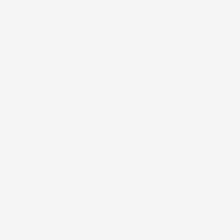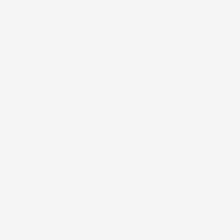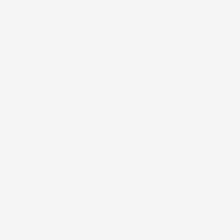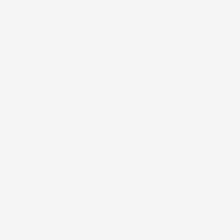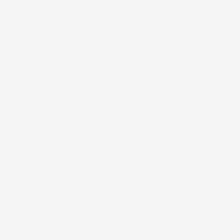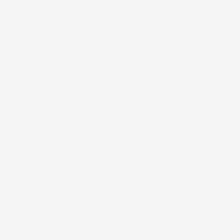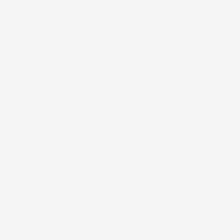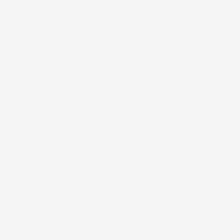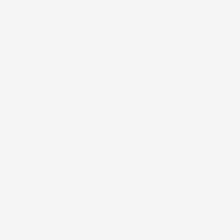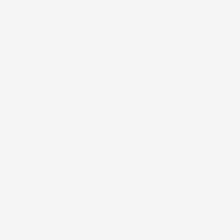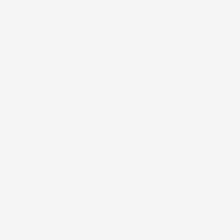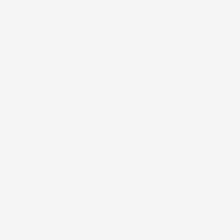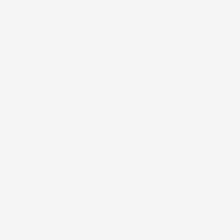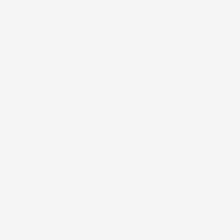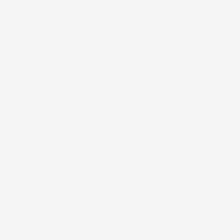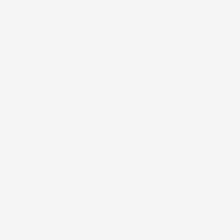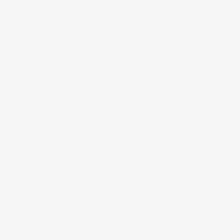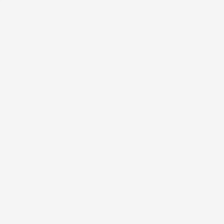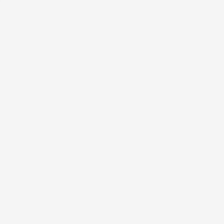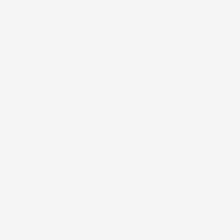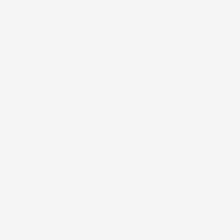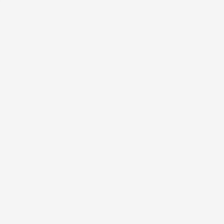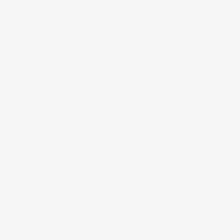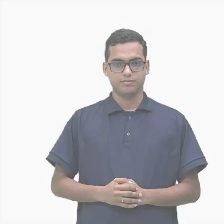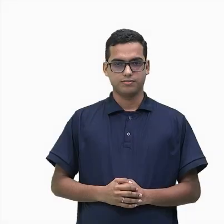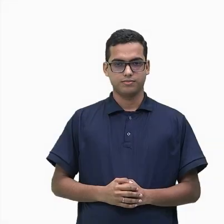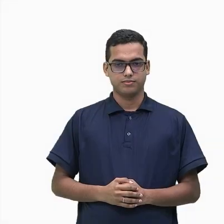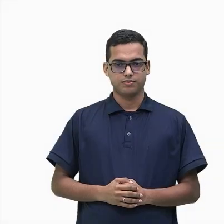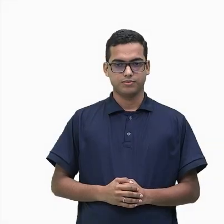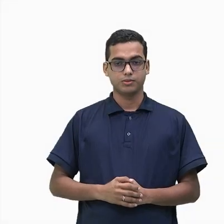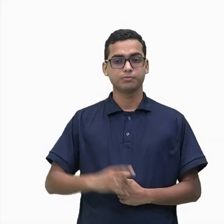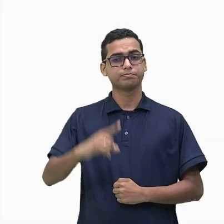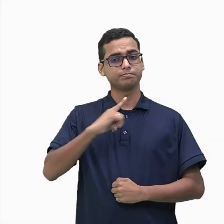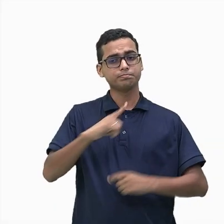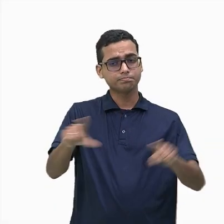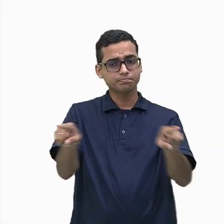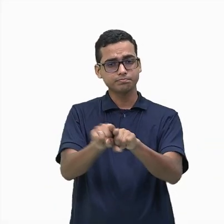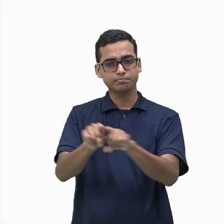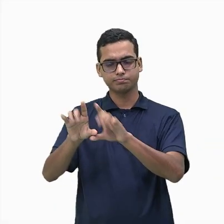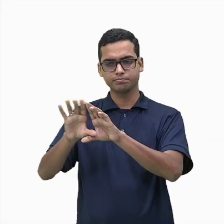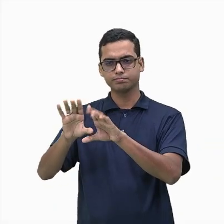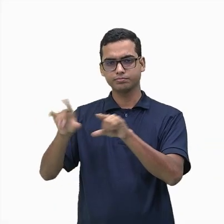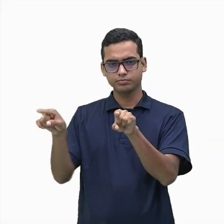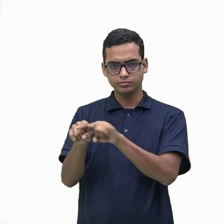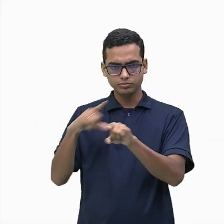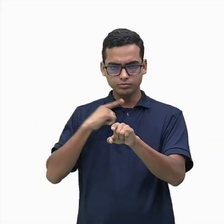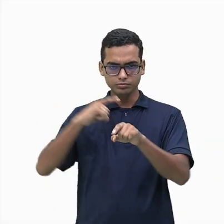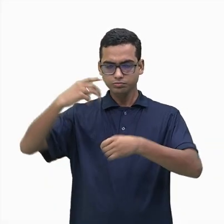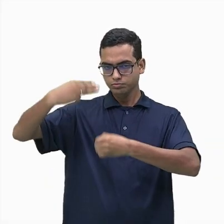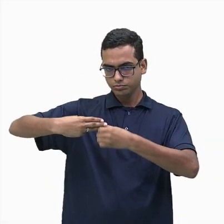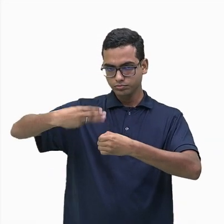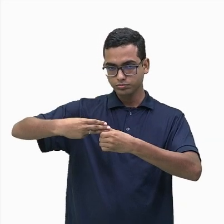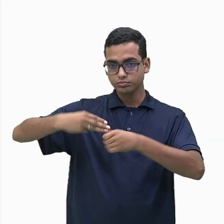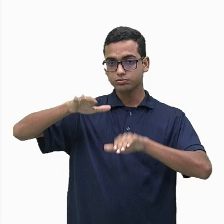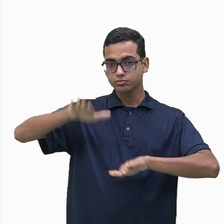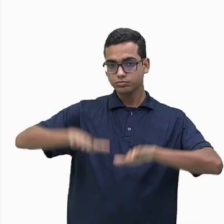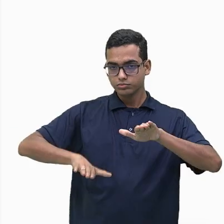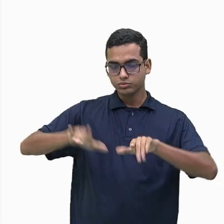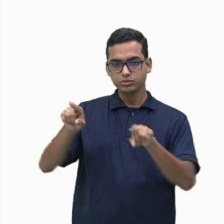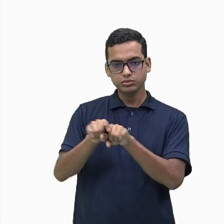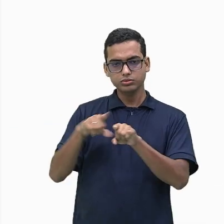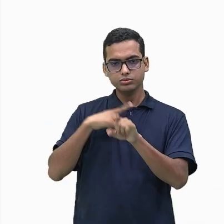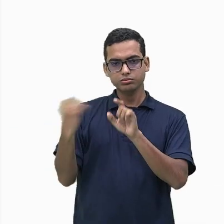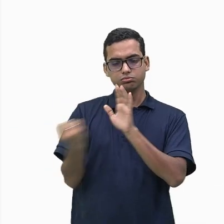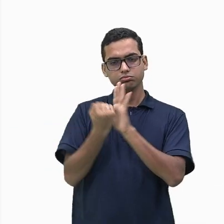leis ordinárias de câmaras municipais. Então, aí depende do município, depende daquela cidade que acaba sendo sancionada